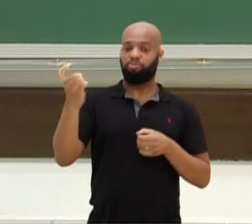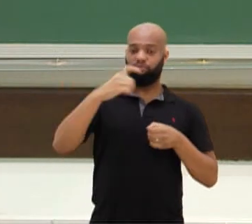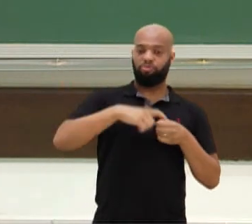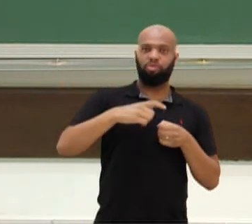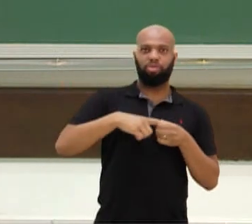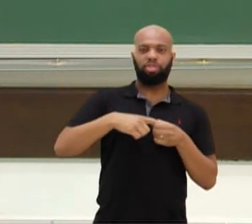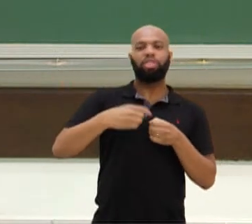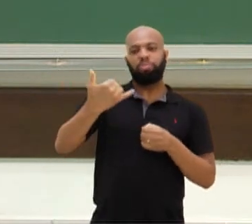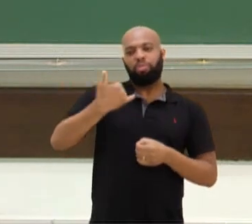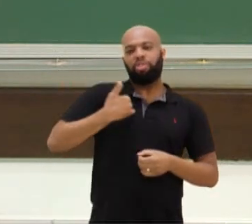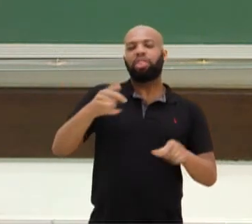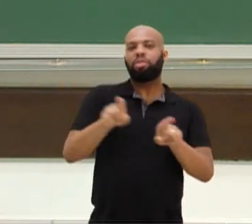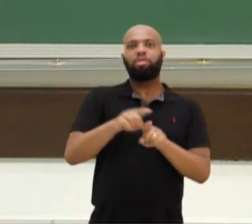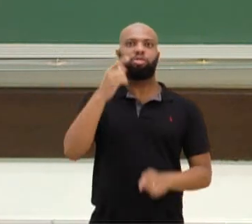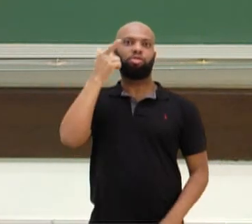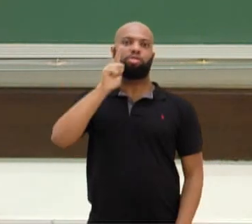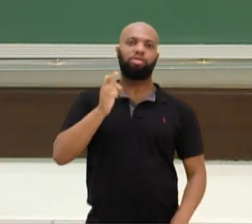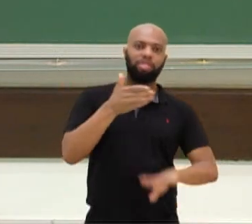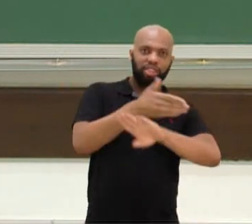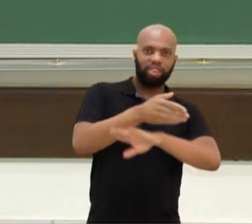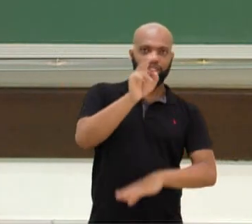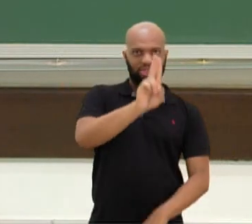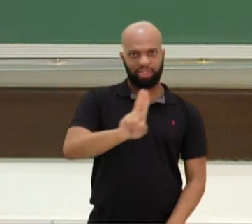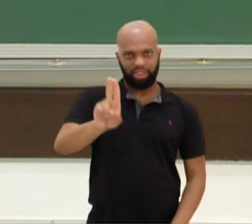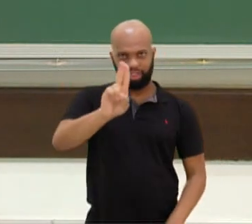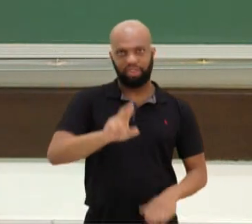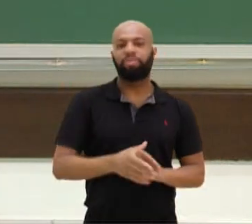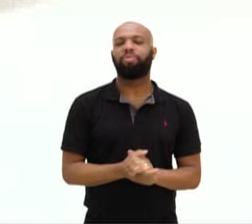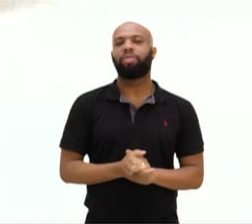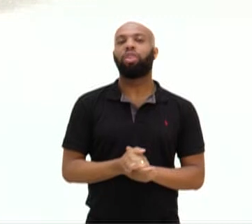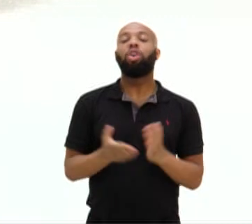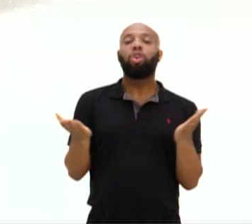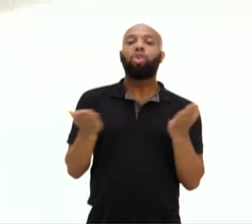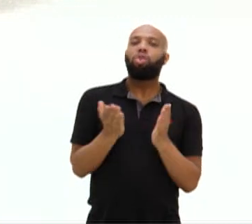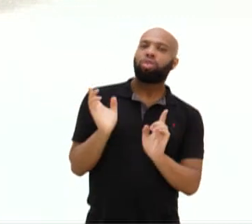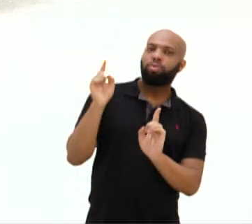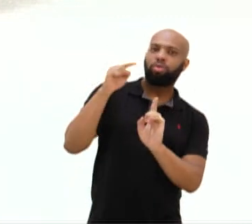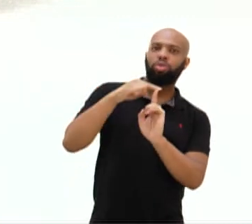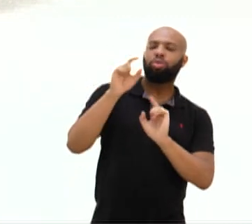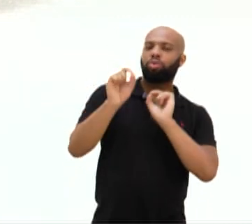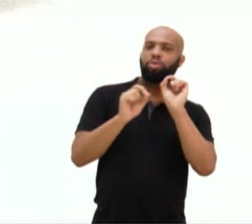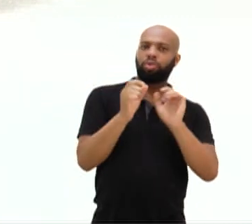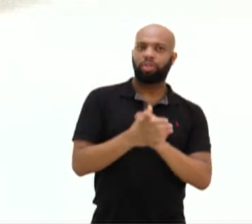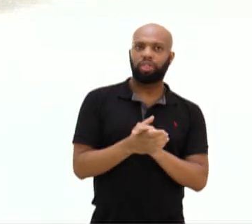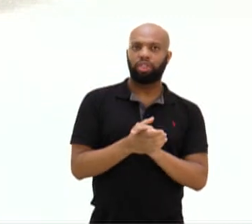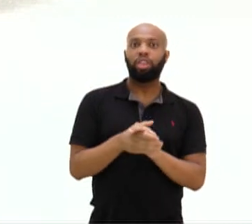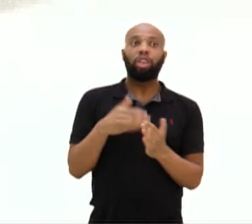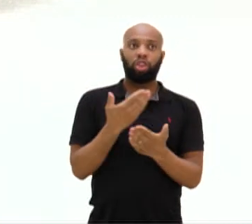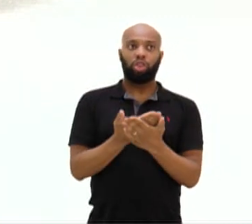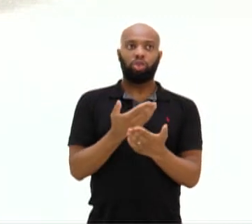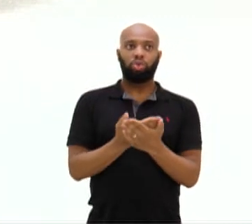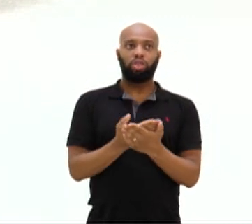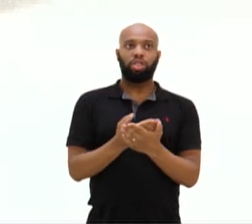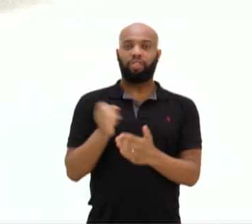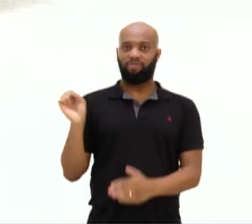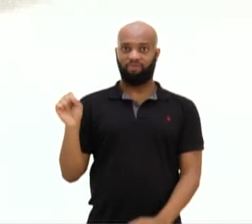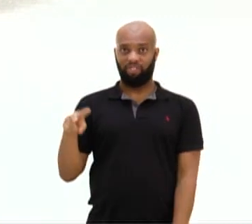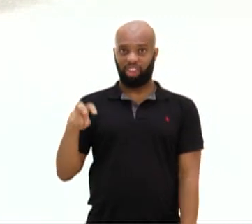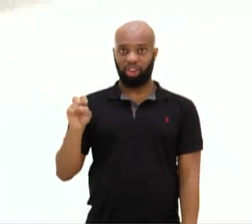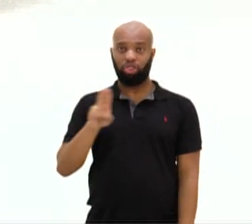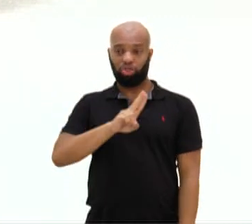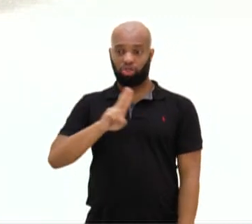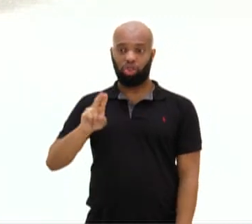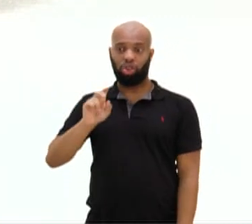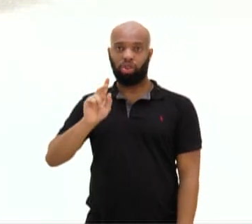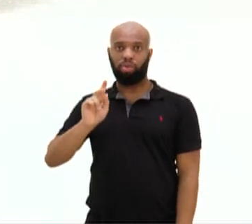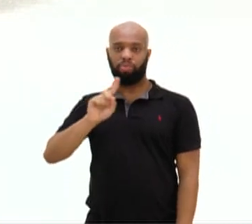que conseguiram, né? Os objetivos da aula de hoje. Então, hoje a gente vai falar do Zika, né? Zika vírus, vai falar um